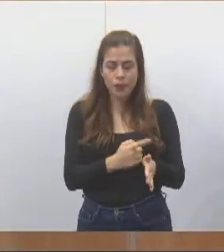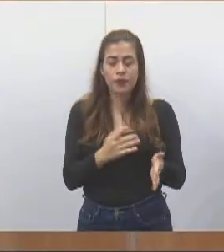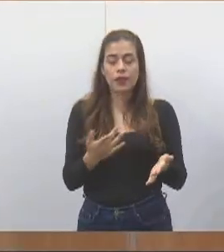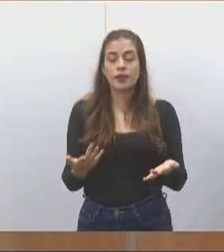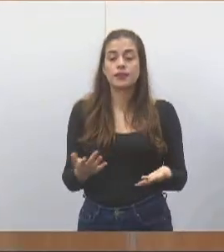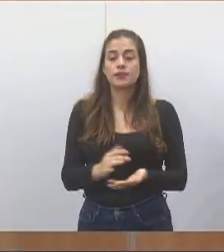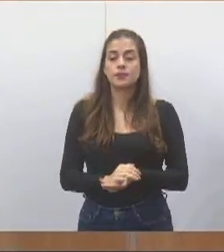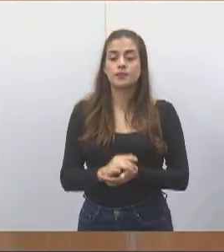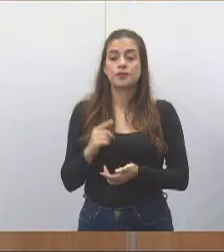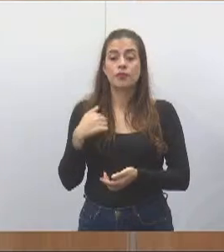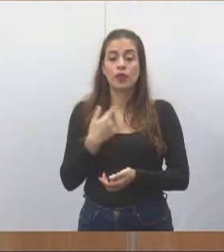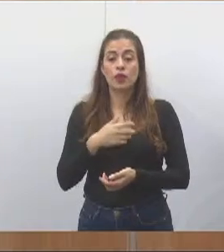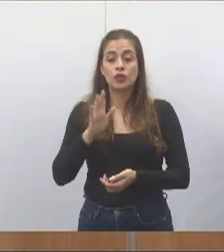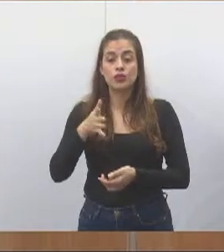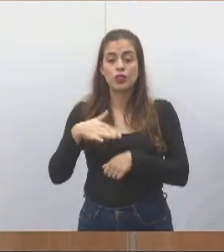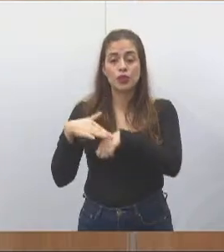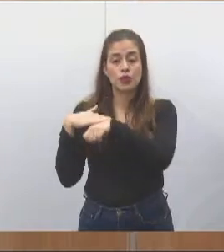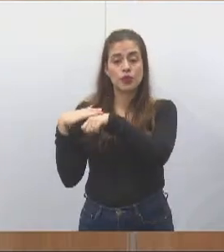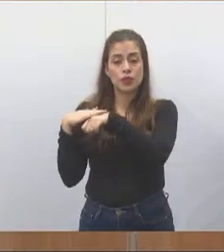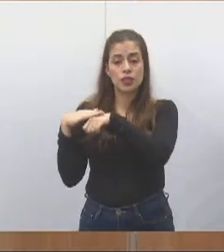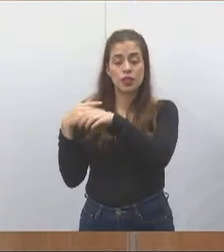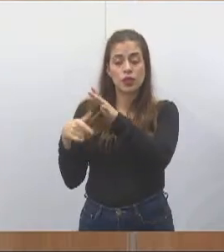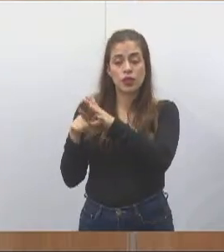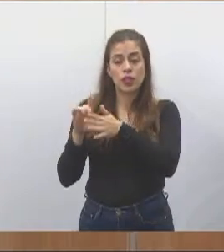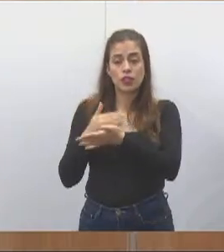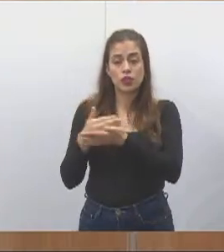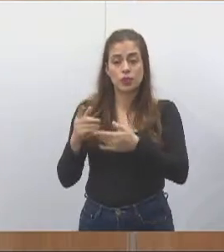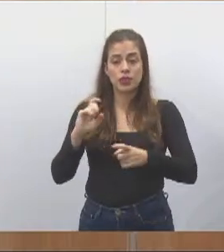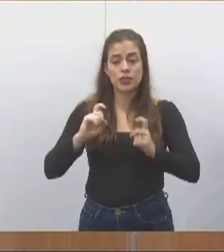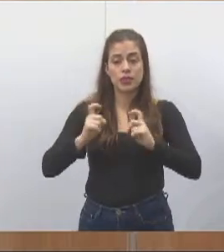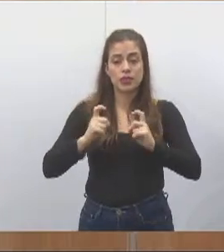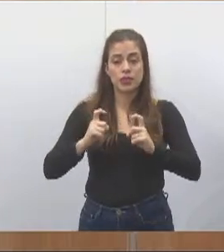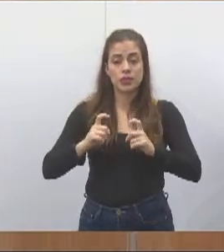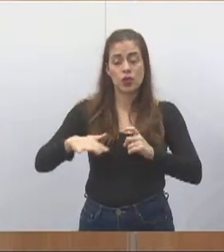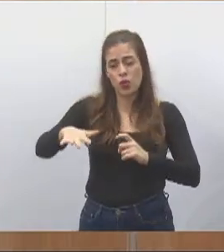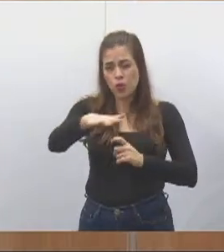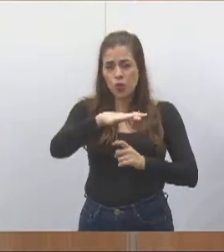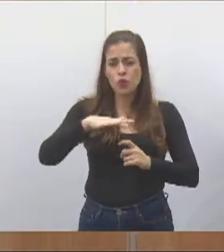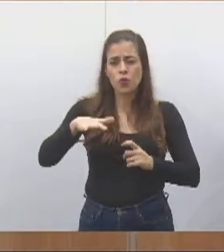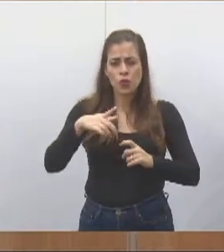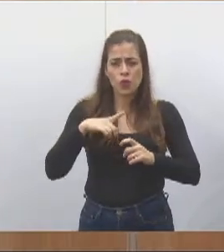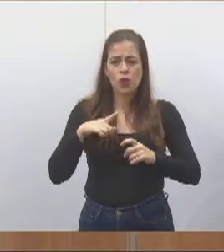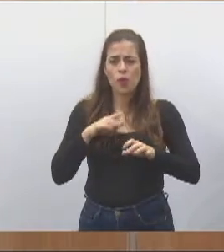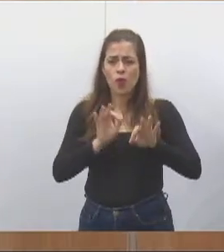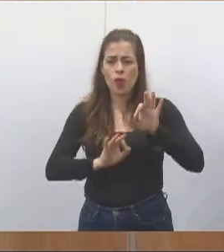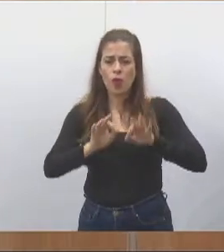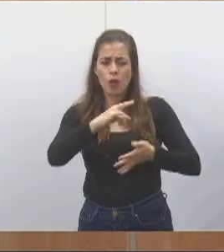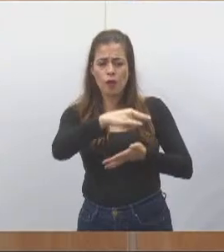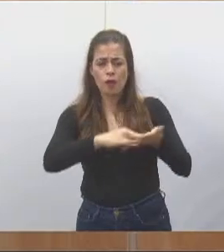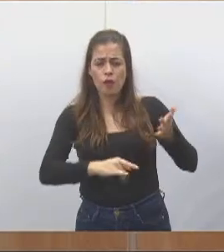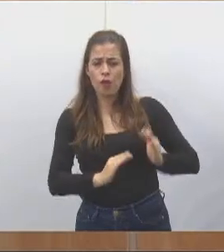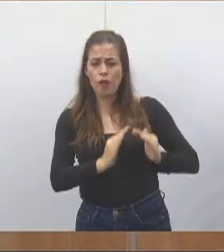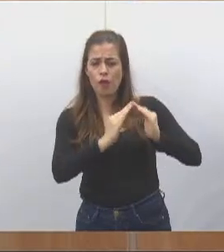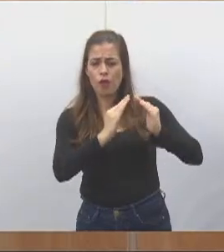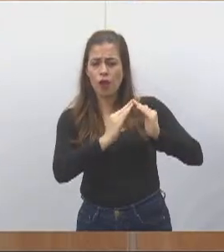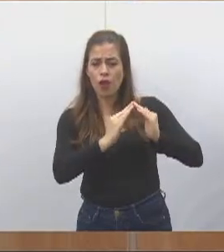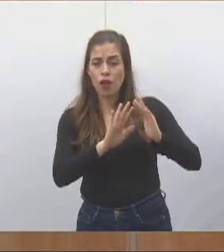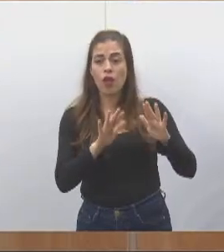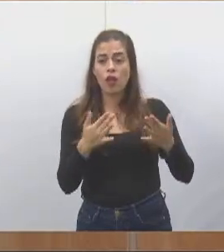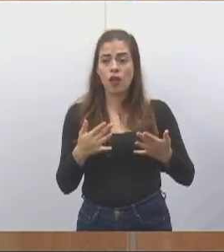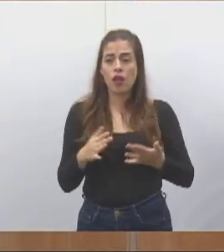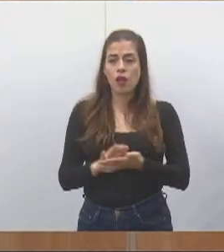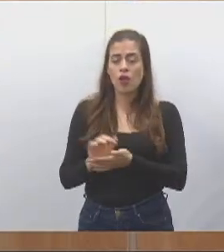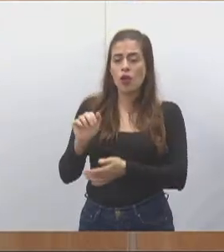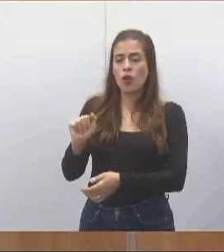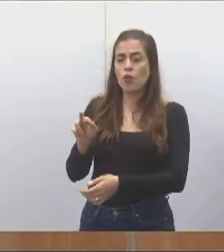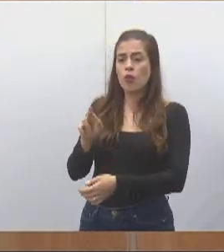que a gente já estava conversando aqui antes da sessão, que é uma região que está com processo de regularização fundiária, né? Até o Arildo